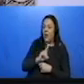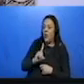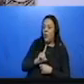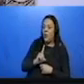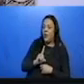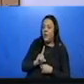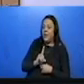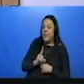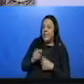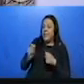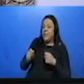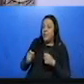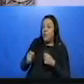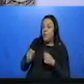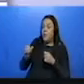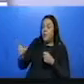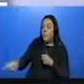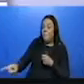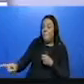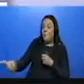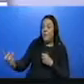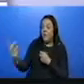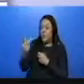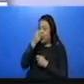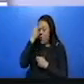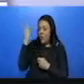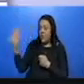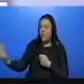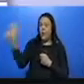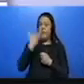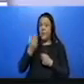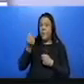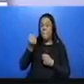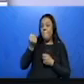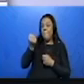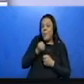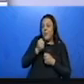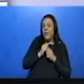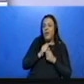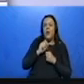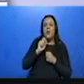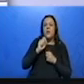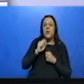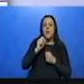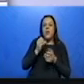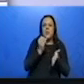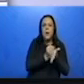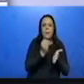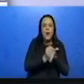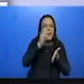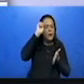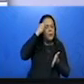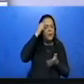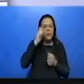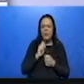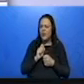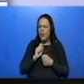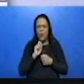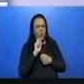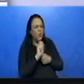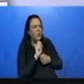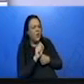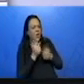marca negra, né? E aí, a marca negra... E ele conta, é um aviso fatal, meu